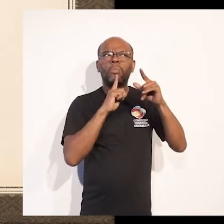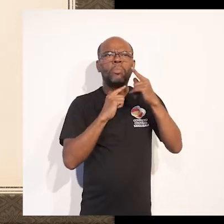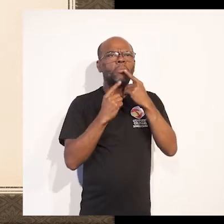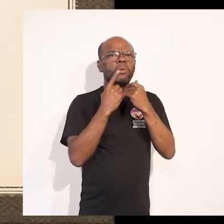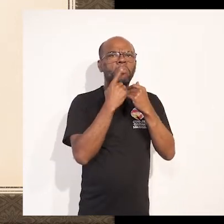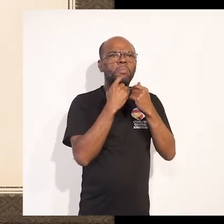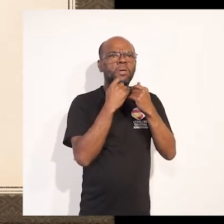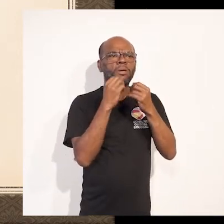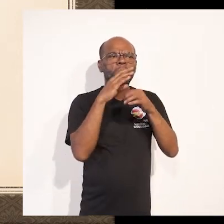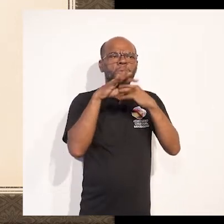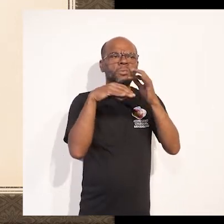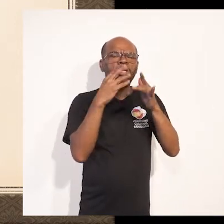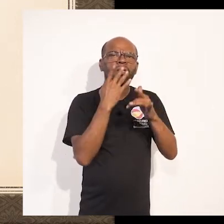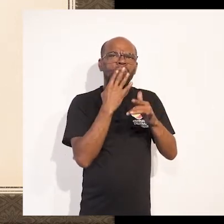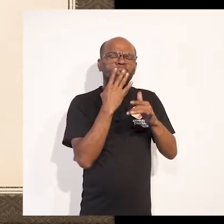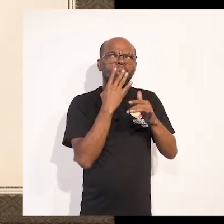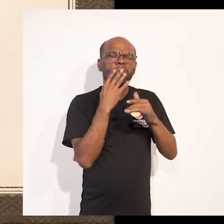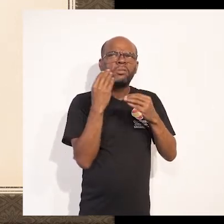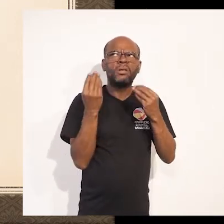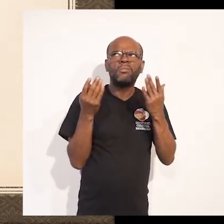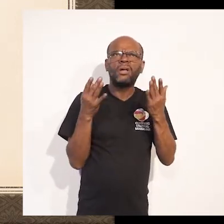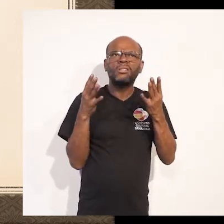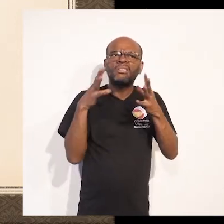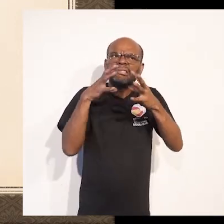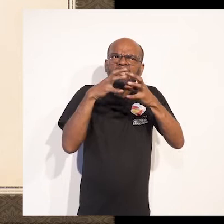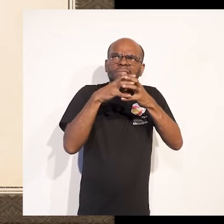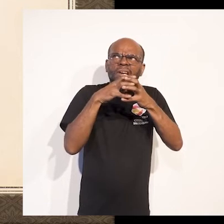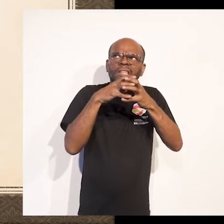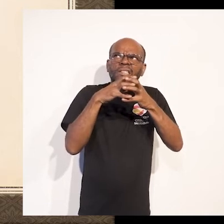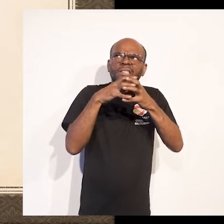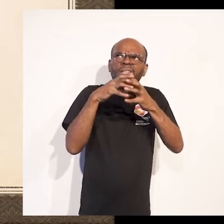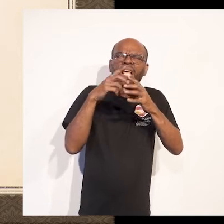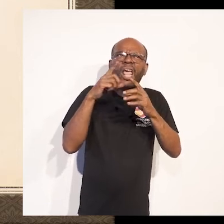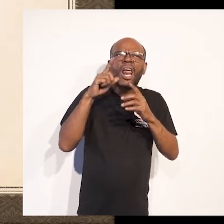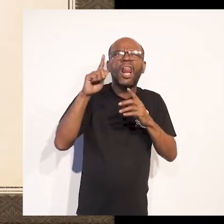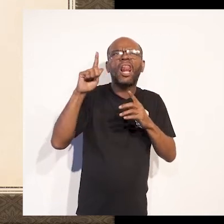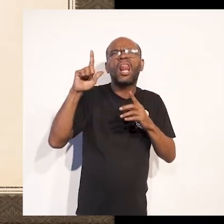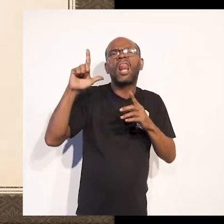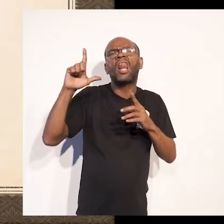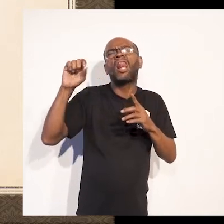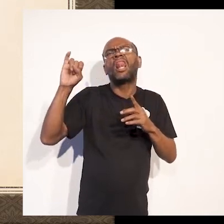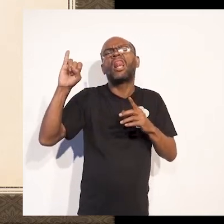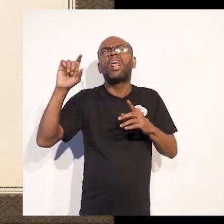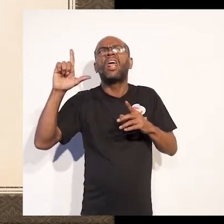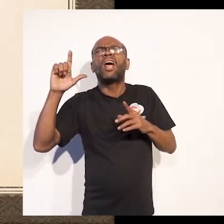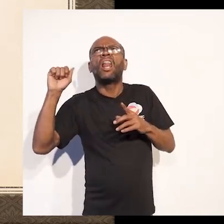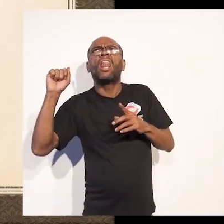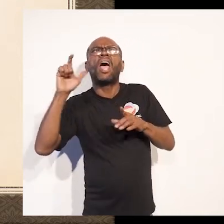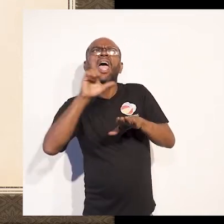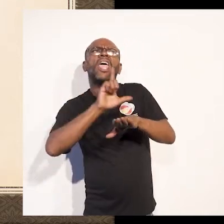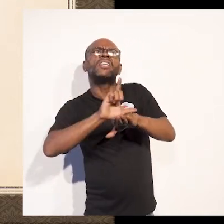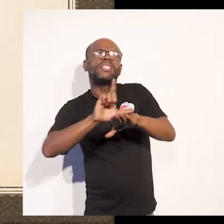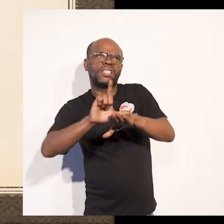azulada, quase lilás. Se você pegar o magenta e o amarelo, você vai ter um âmbar